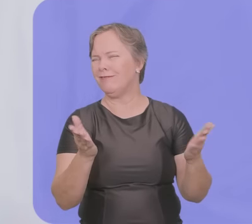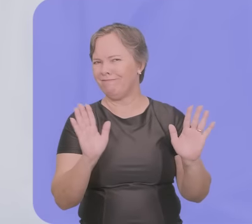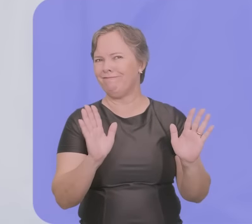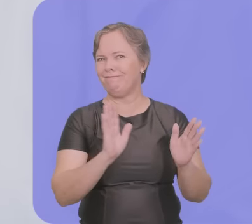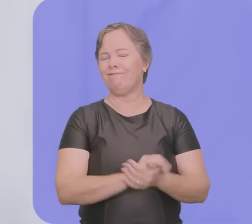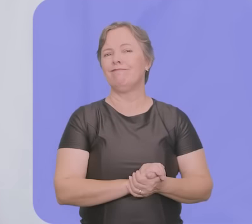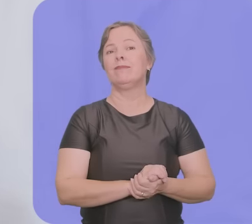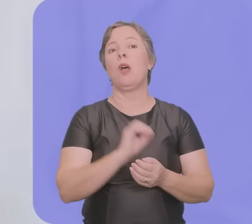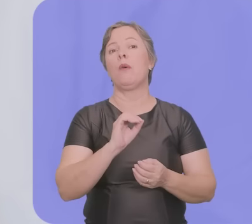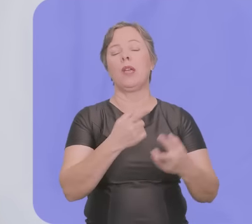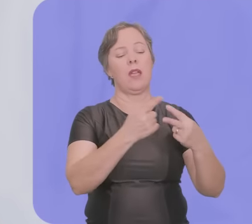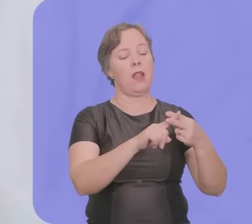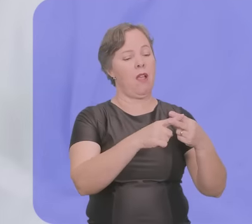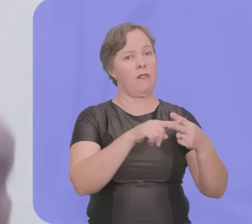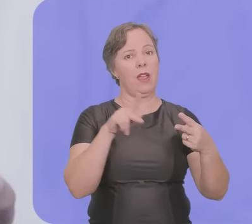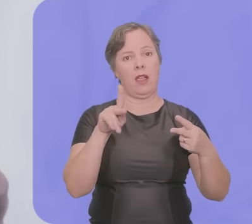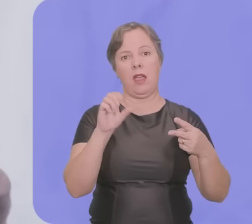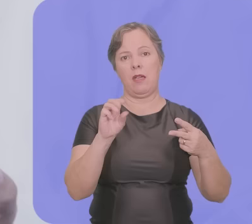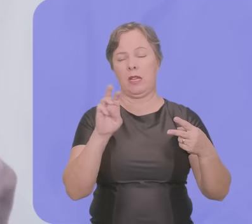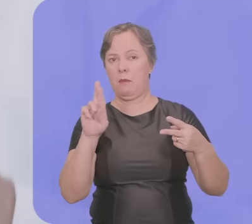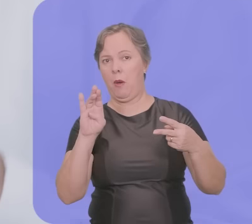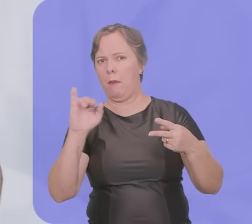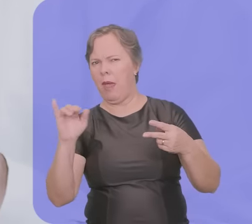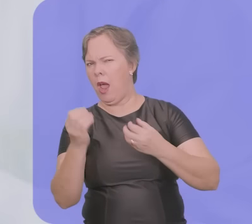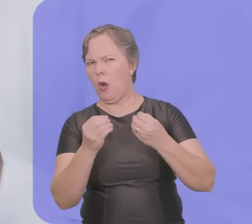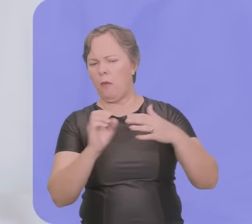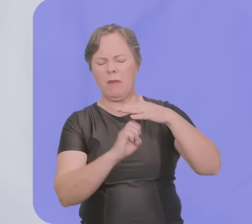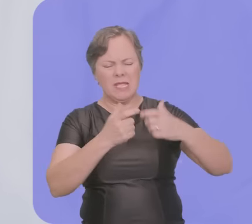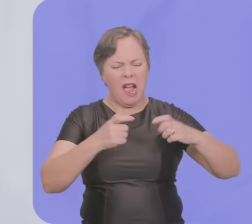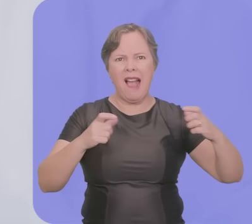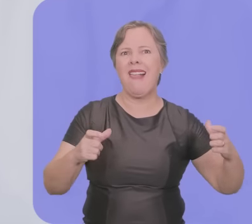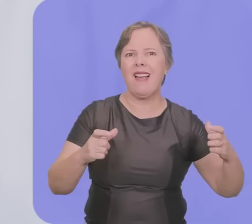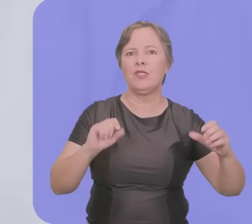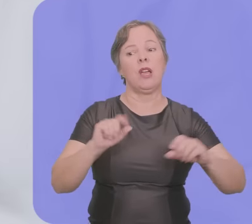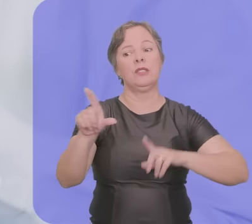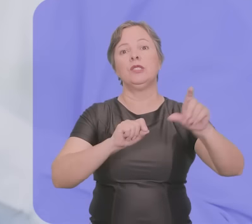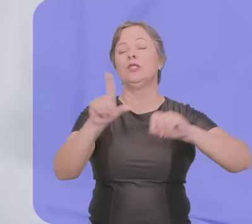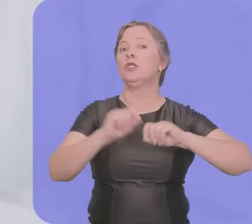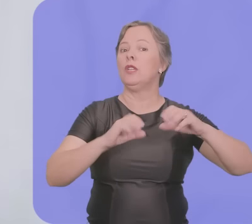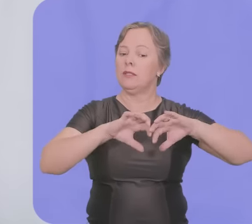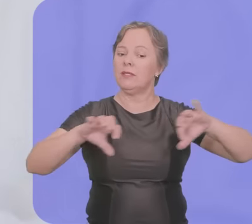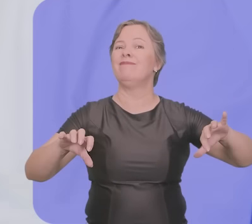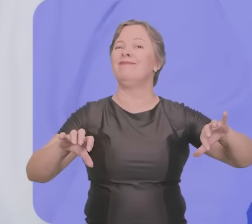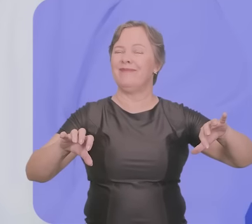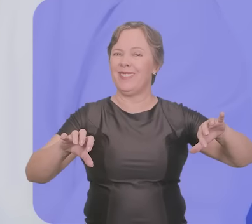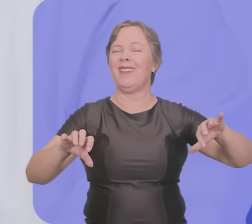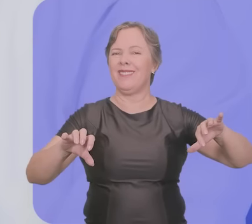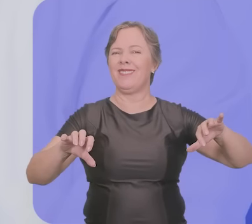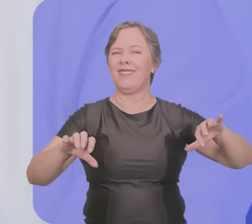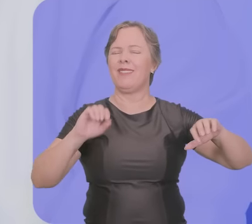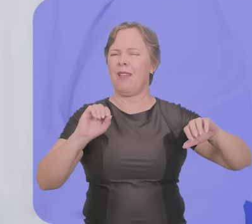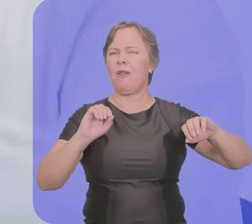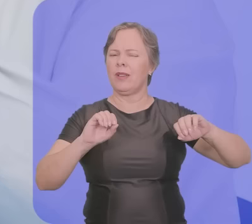uma ferramenta dessa, principalmente de grandes empresas, já filtraria esse problema. Né? Você passa para as suas equipes